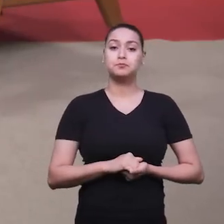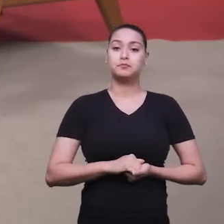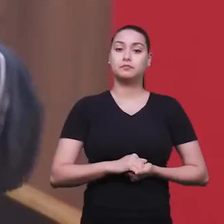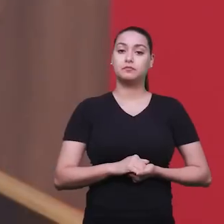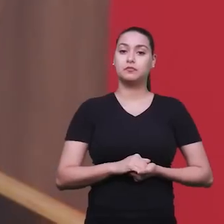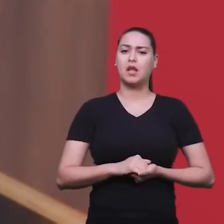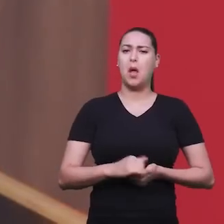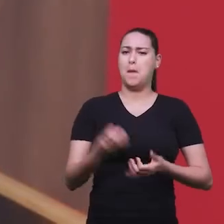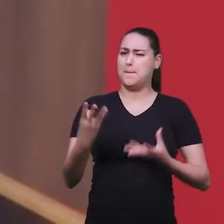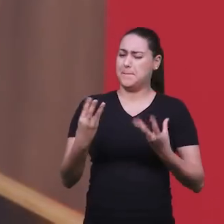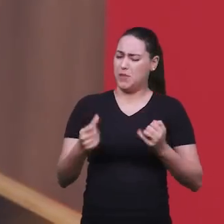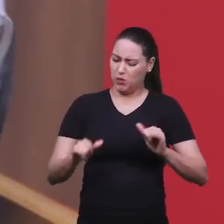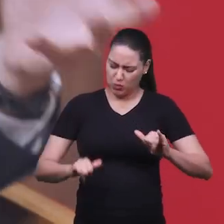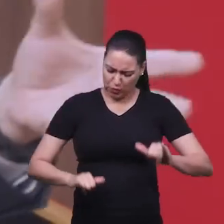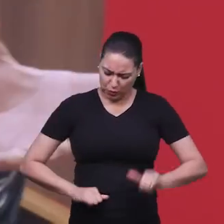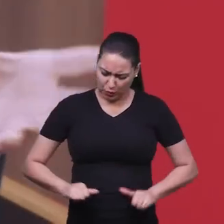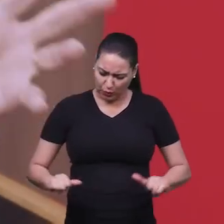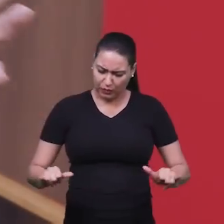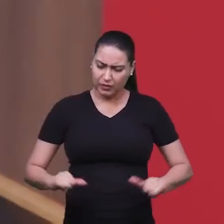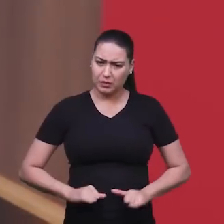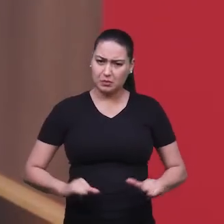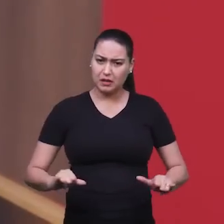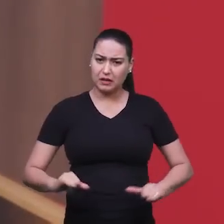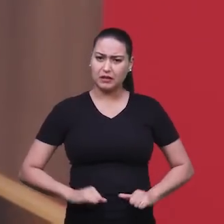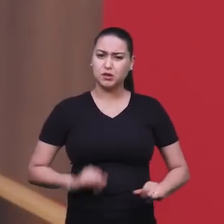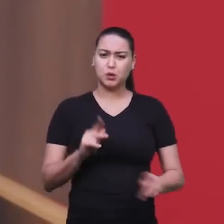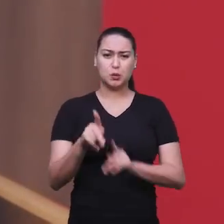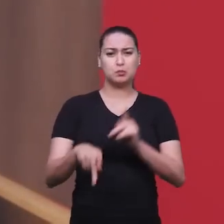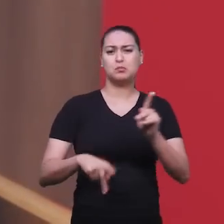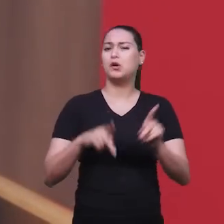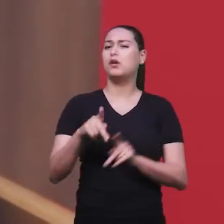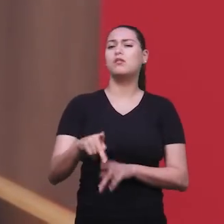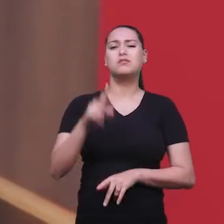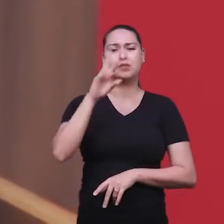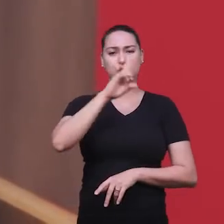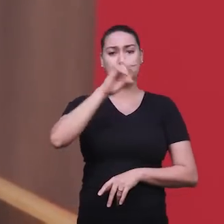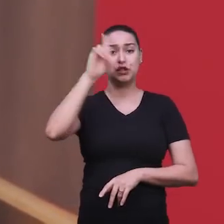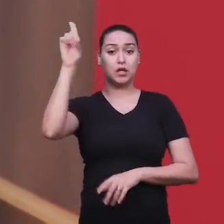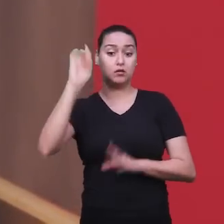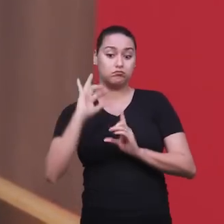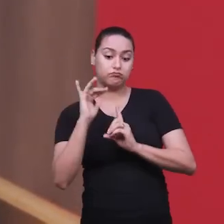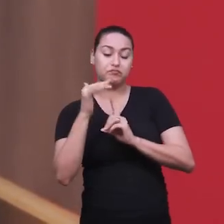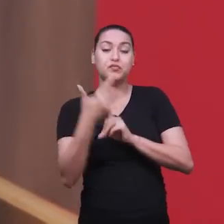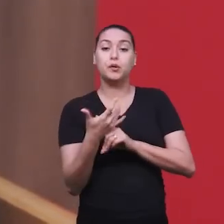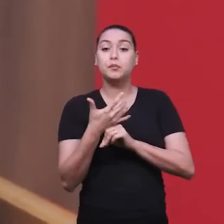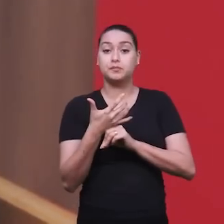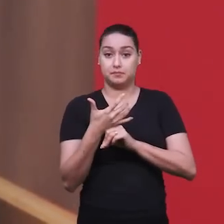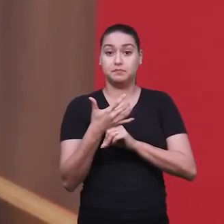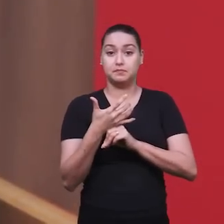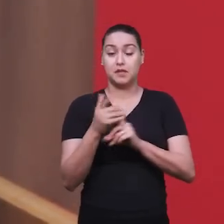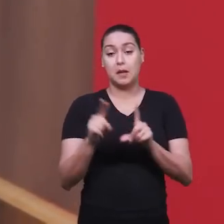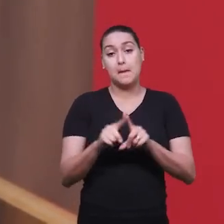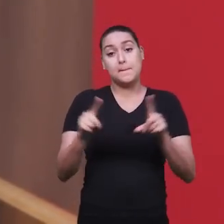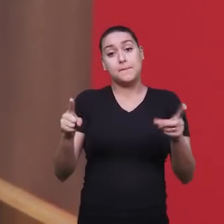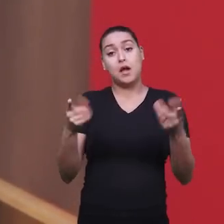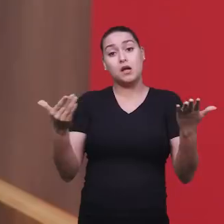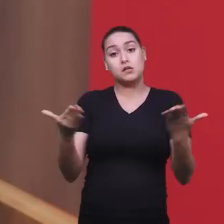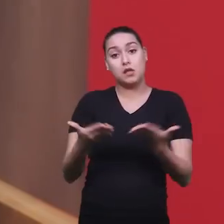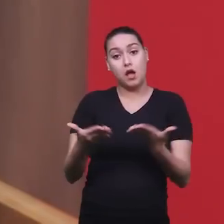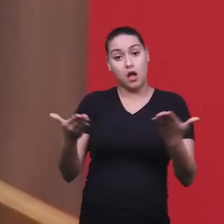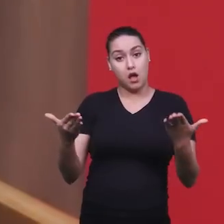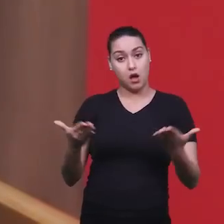Naturalmente, veio muito sofrimento. O povo de Deus, porém, foi preservado. Mas